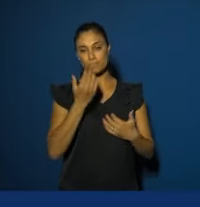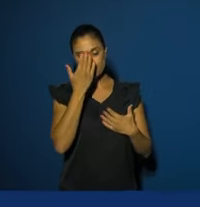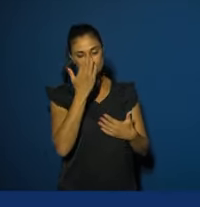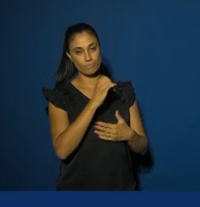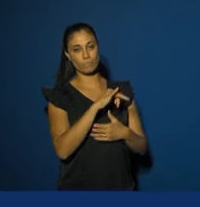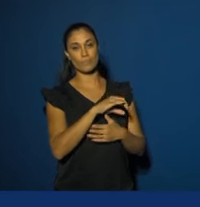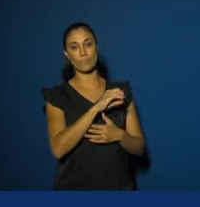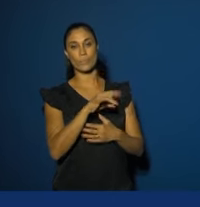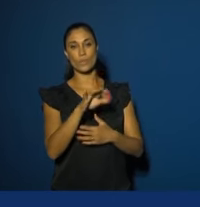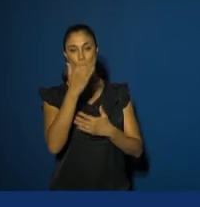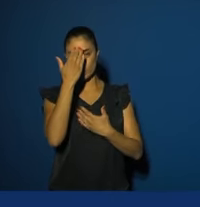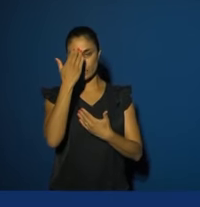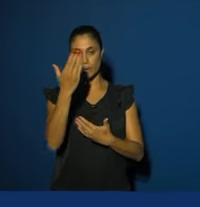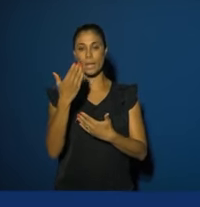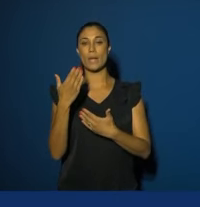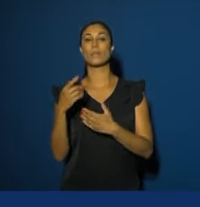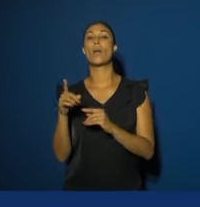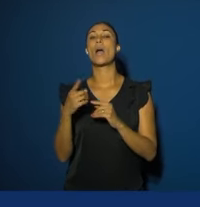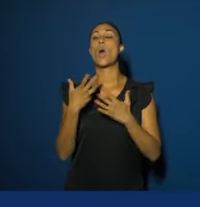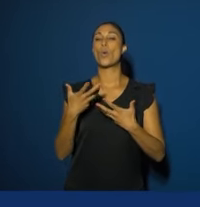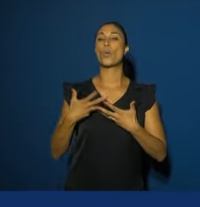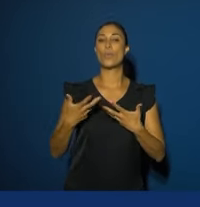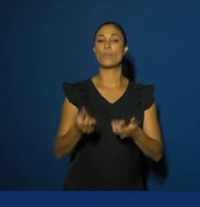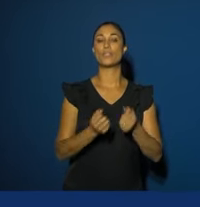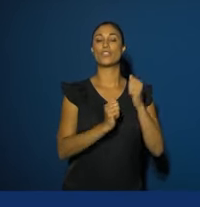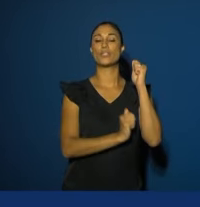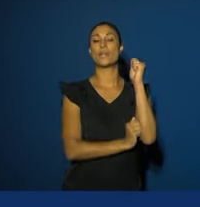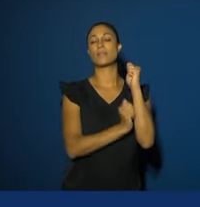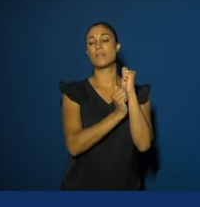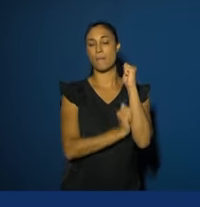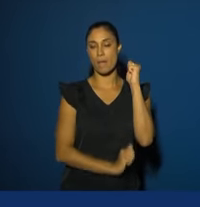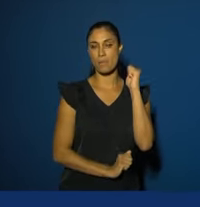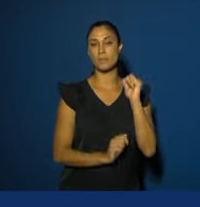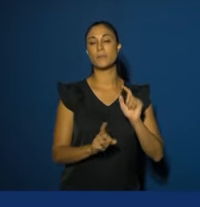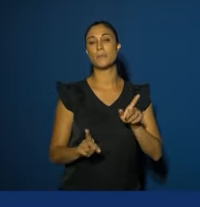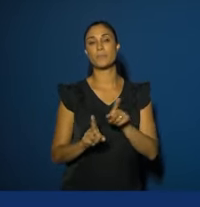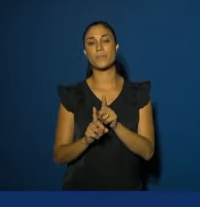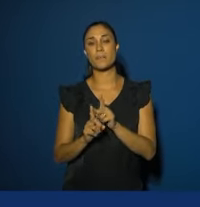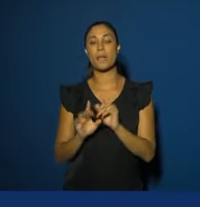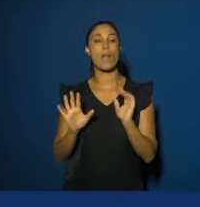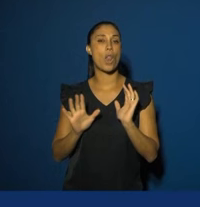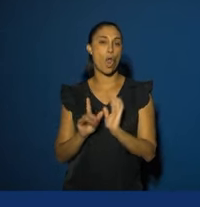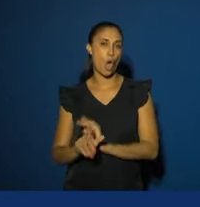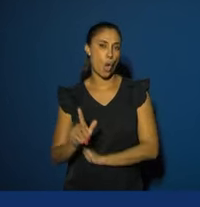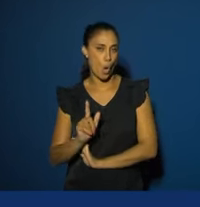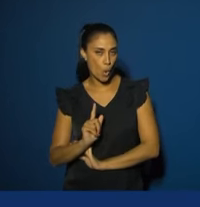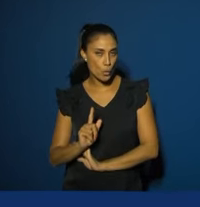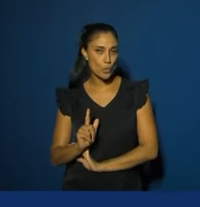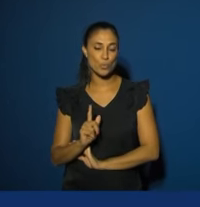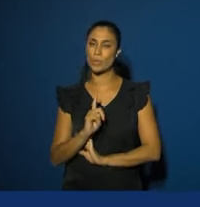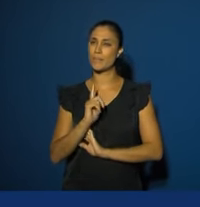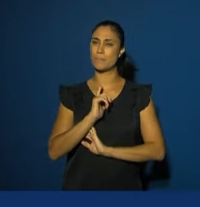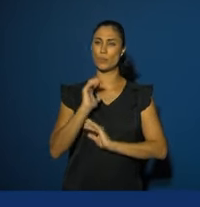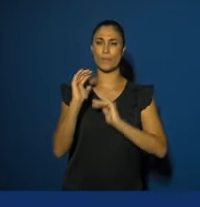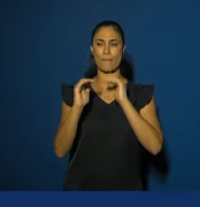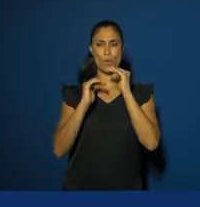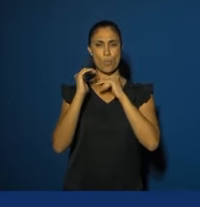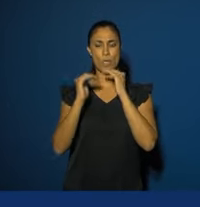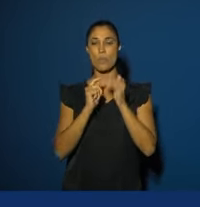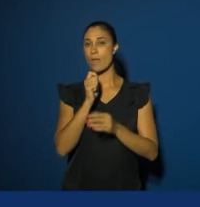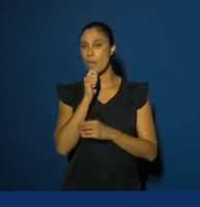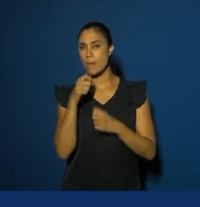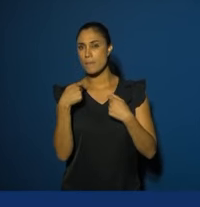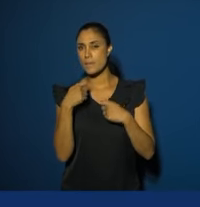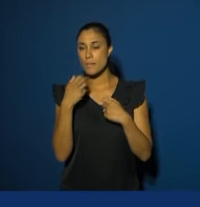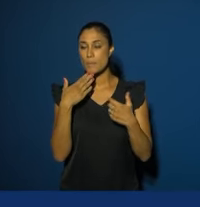a todos Obrigada ao convite da da Sabesp de tá aqui presente e sem dúvida eu acho que muito evoluiu e temos ainda